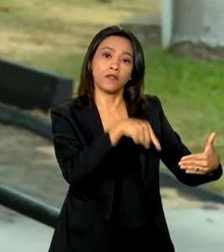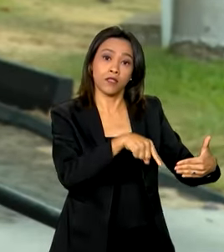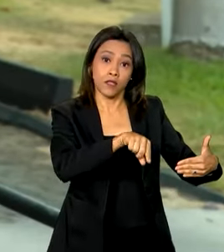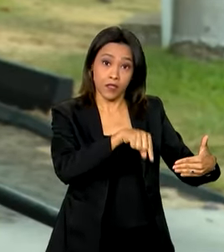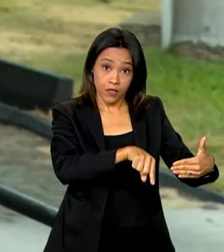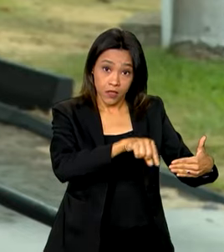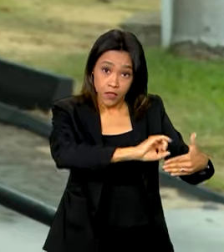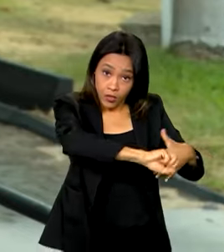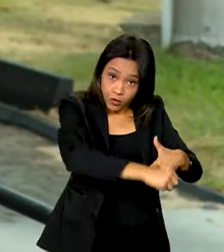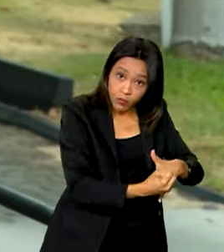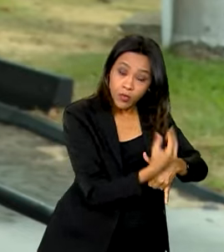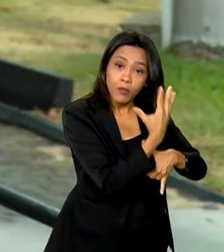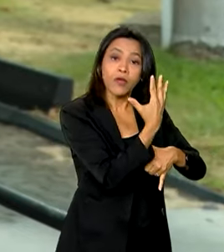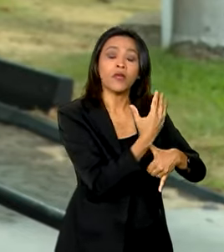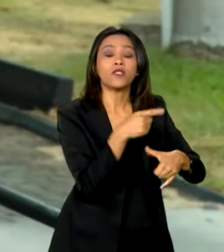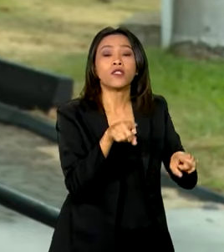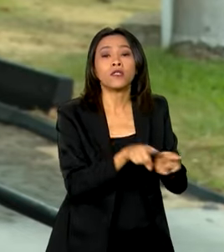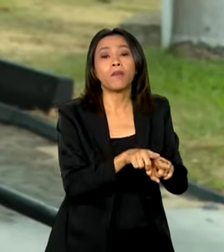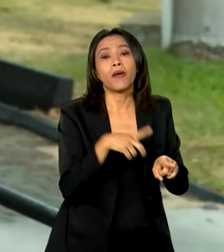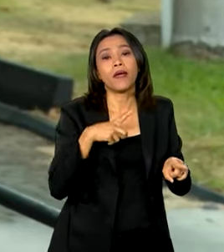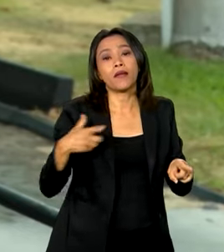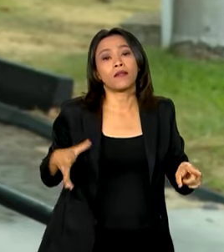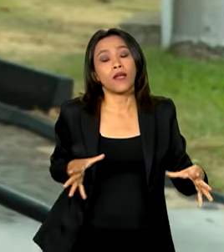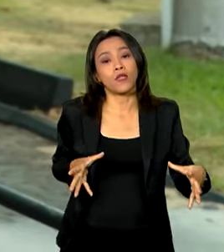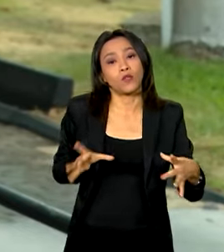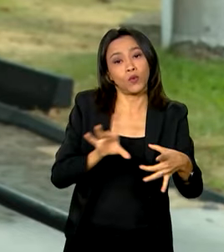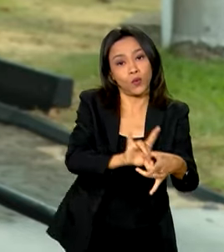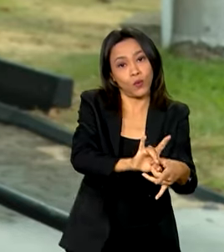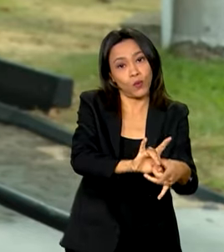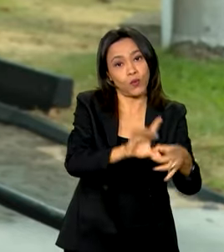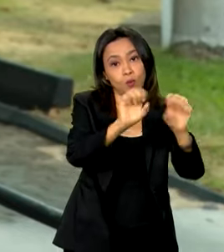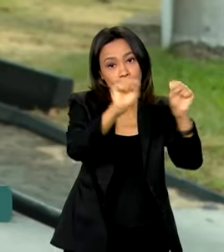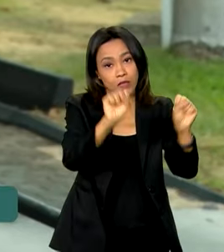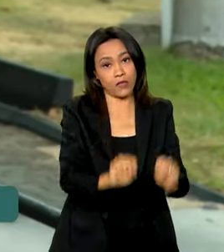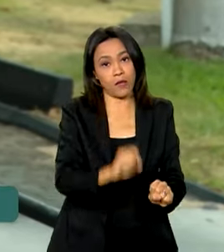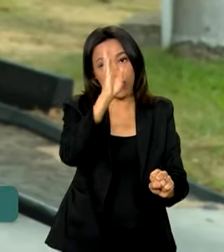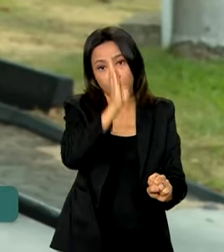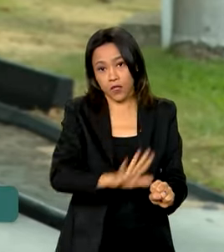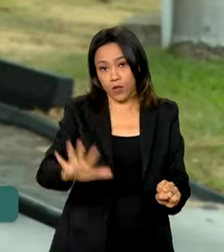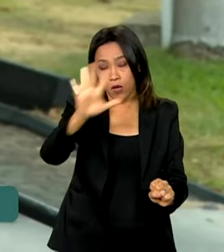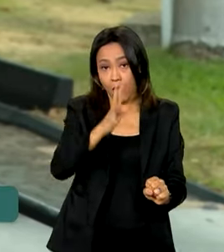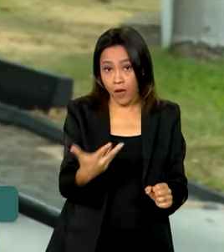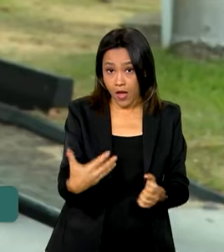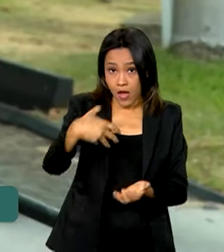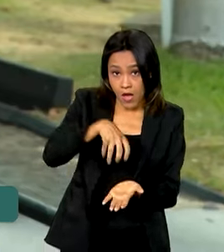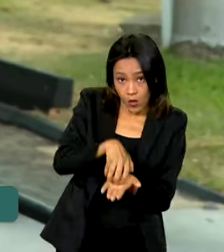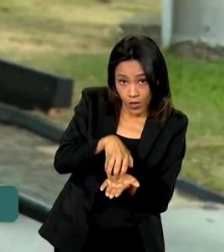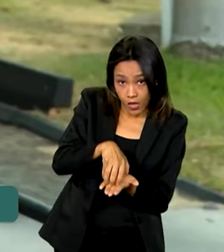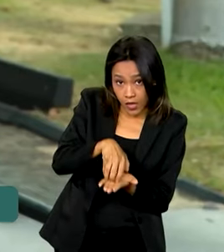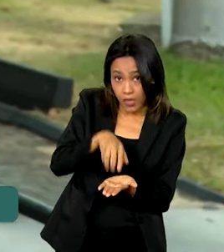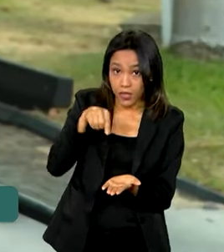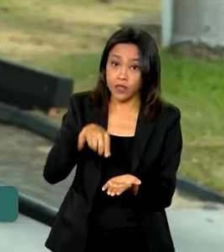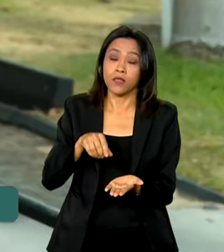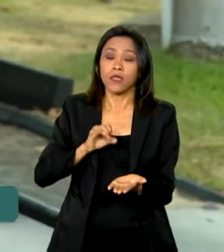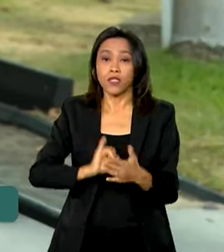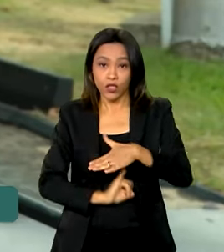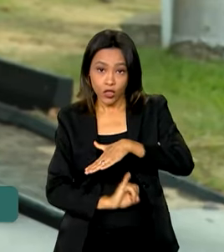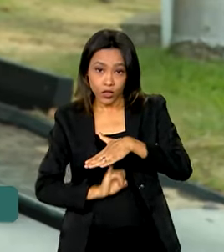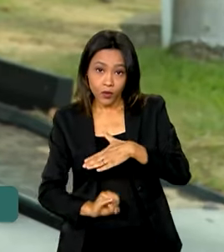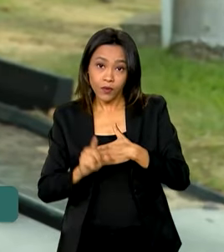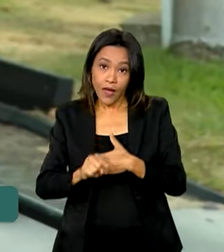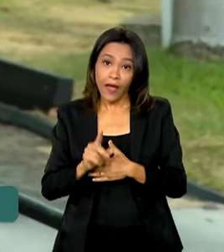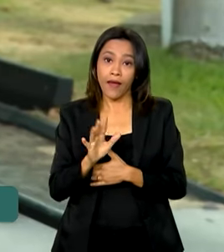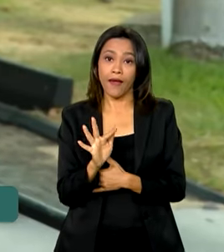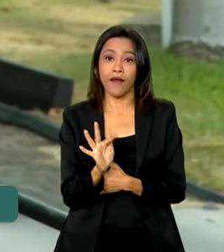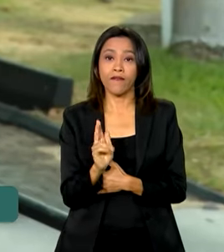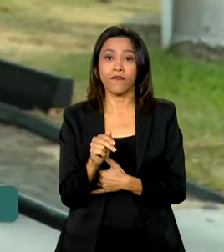do Clima e integra o Sistema Nacional do Meio Ambiente. O Instituto recebe esse nome em homenagem a